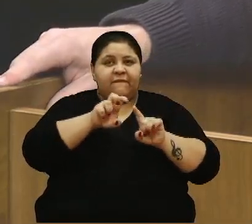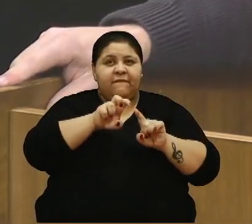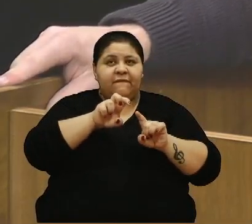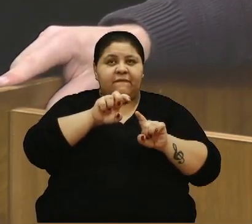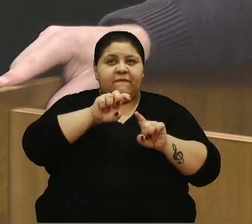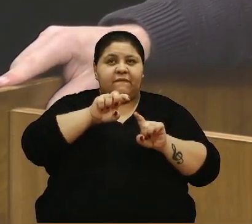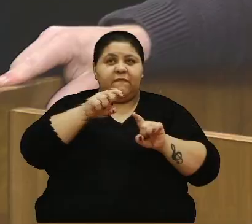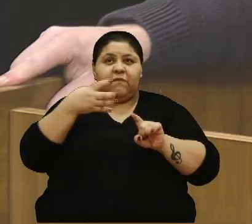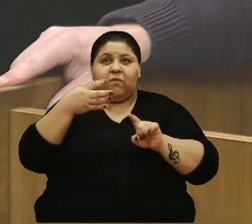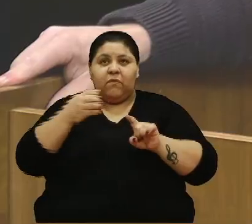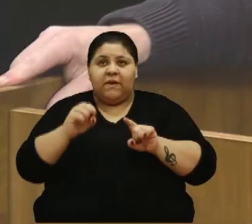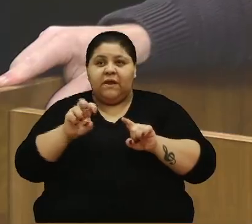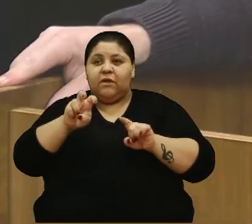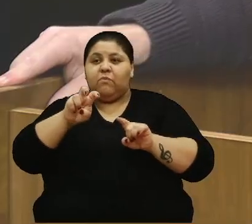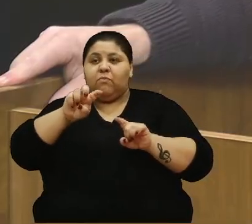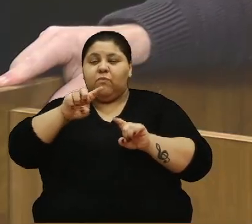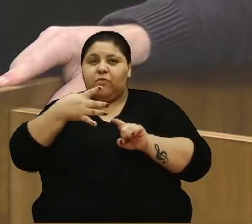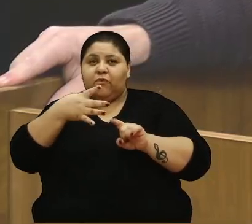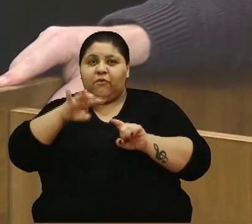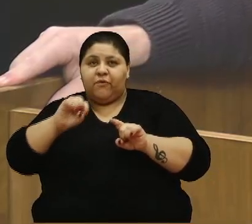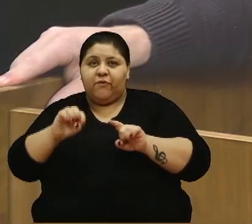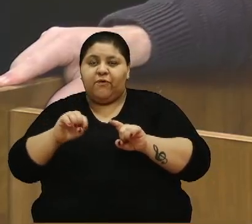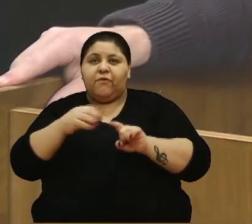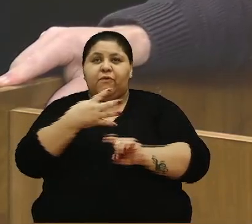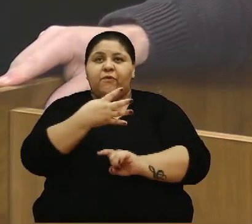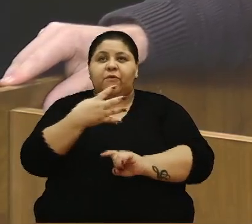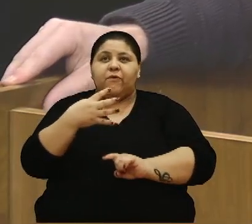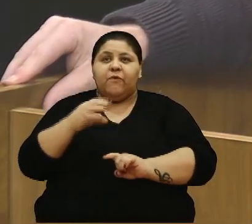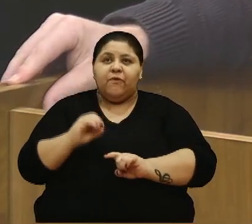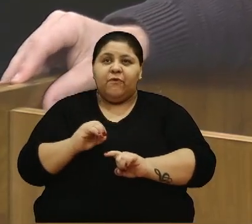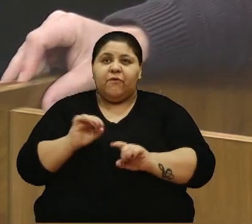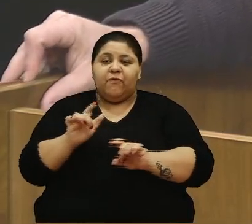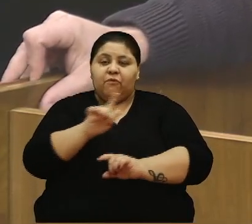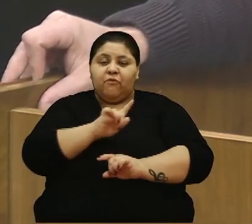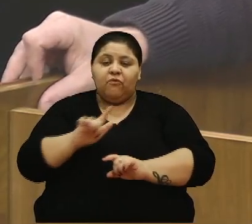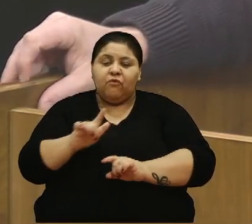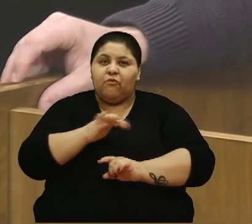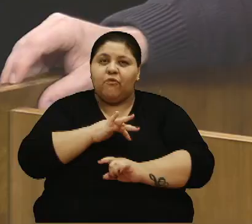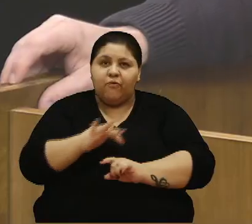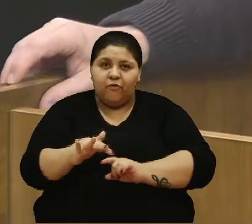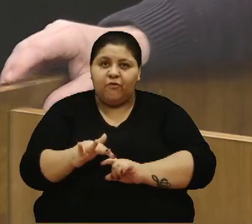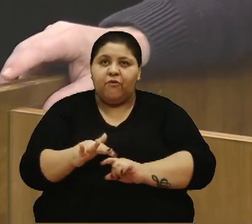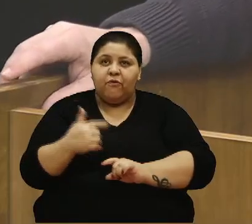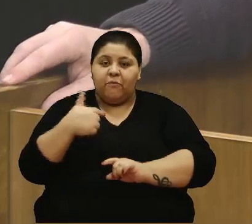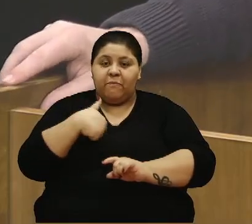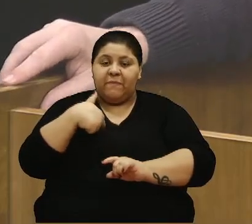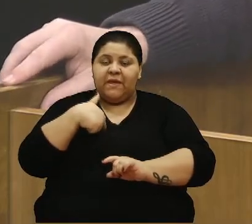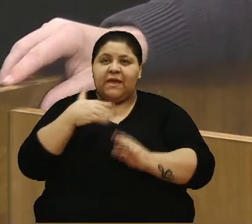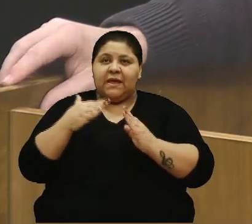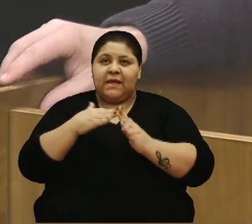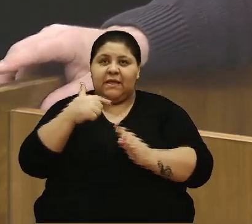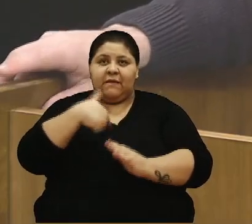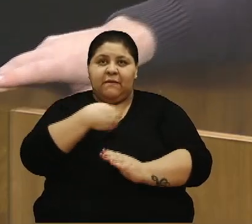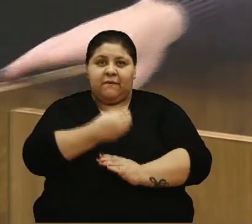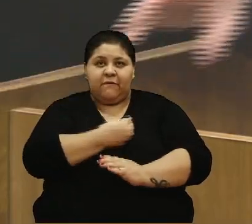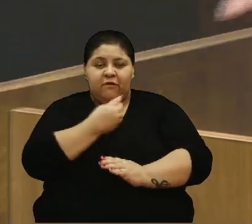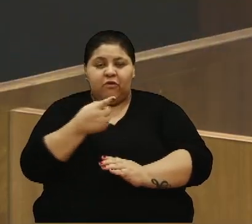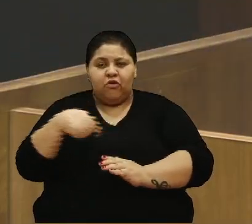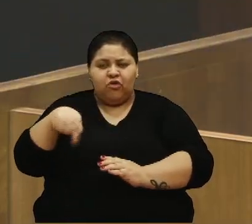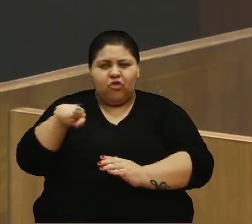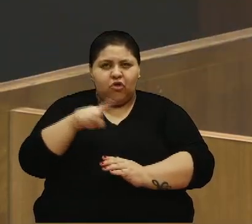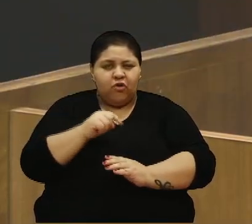imediato. E 440 unidades do governo federal do Minha Casa Minha Vida, no qual a gente esteve em torno